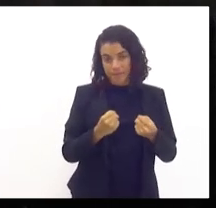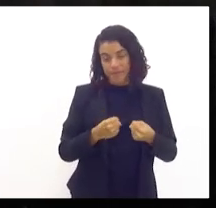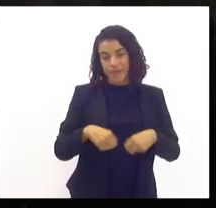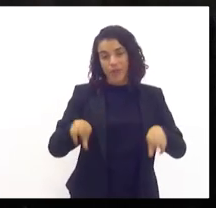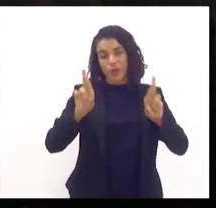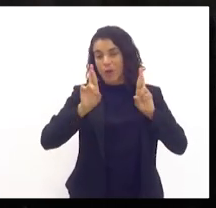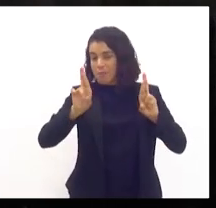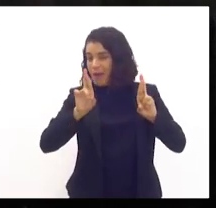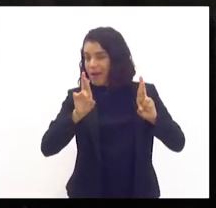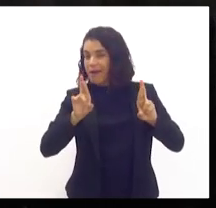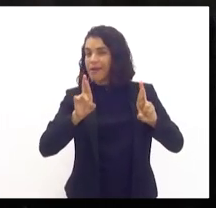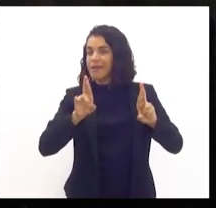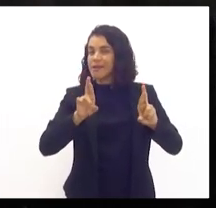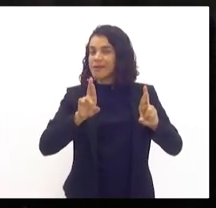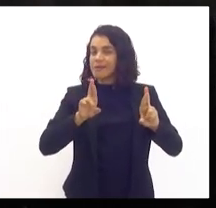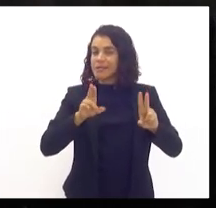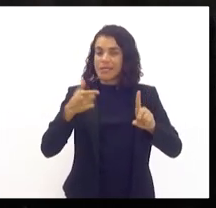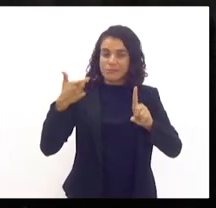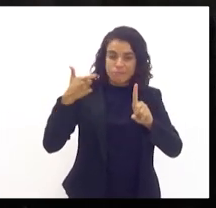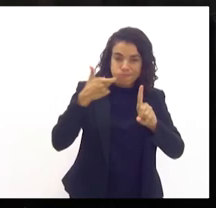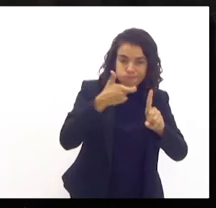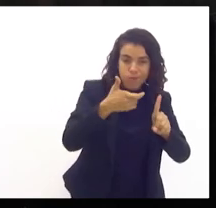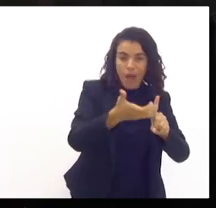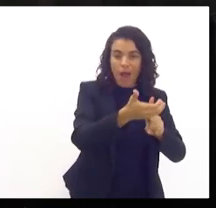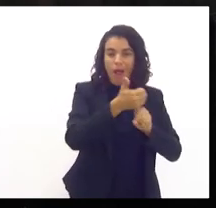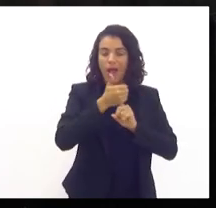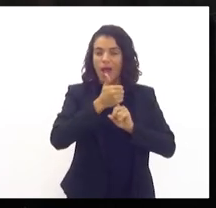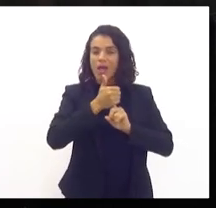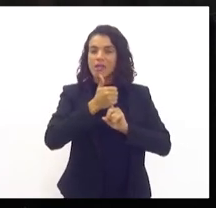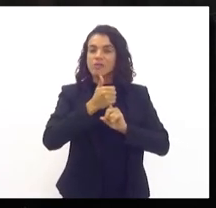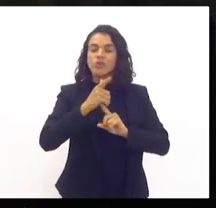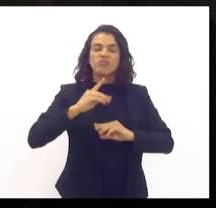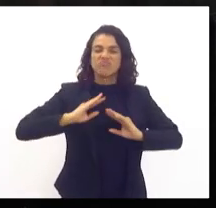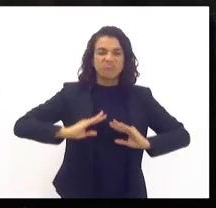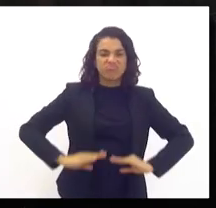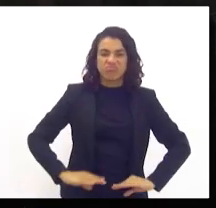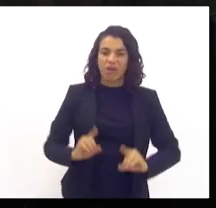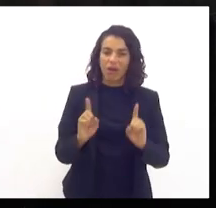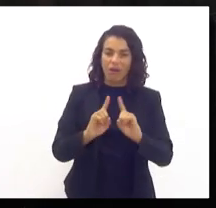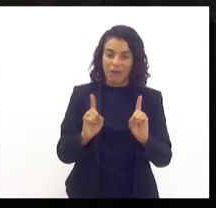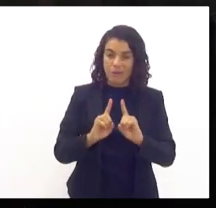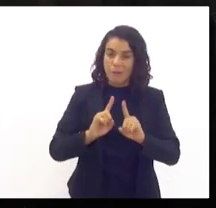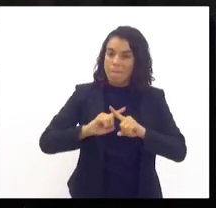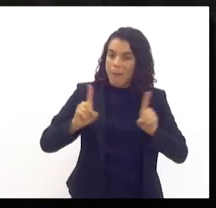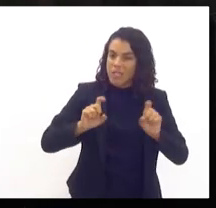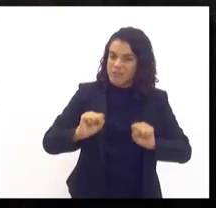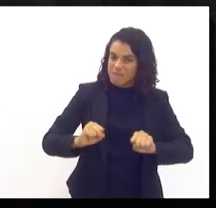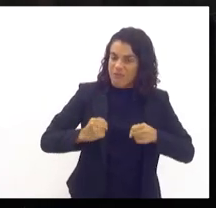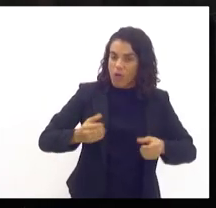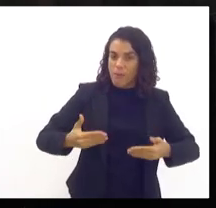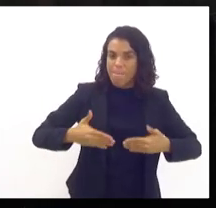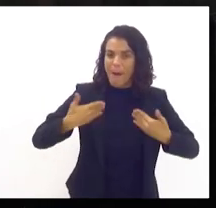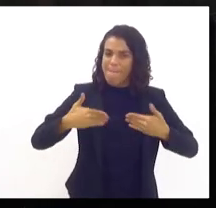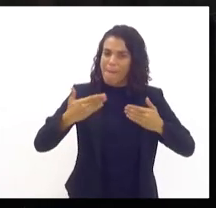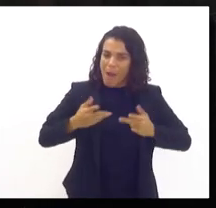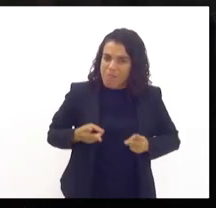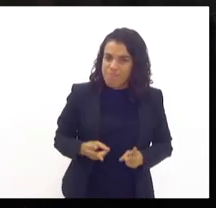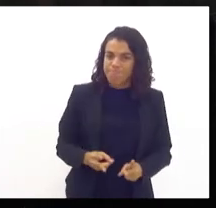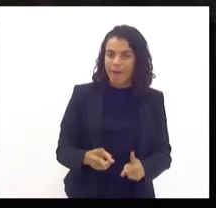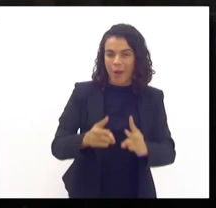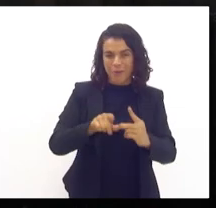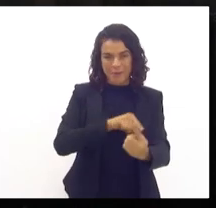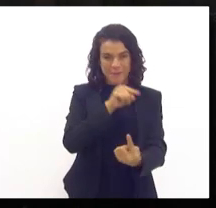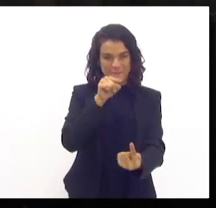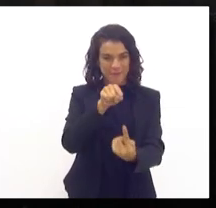isso não seja um sinal de desânimo, mas sim de força e ânimo para continuar na sua